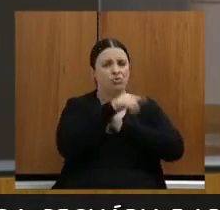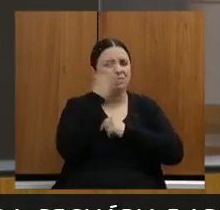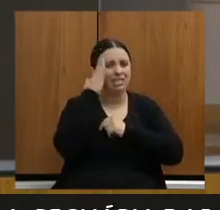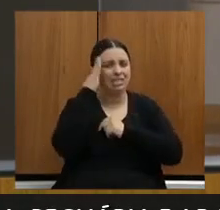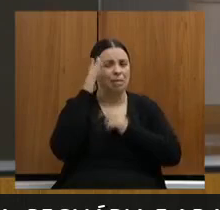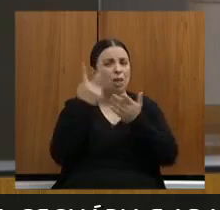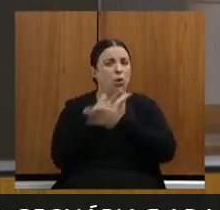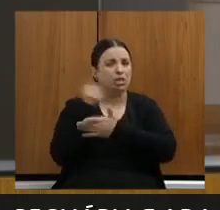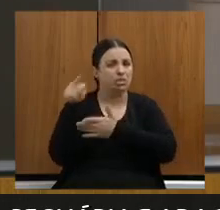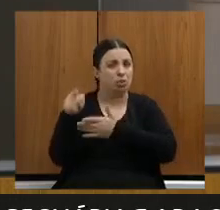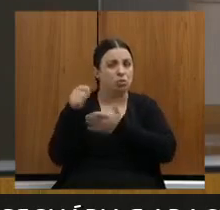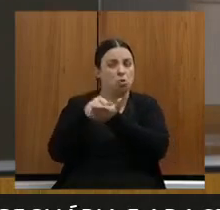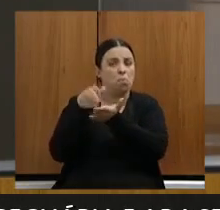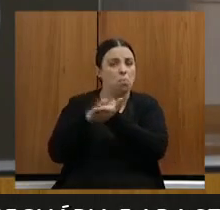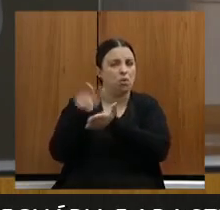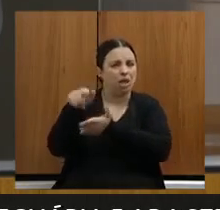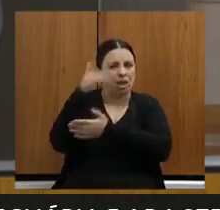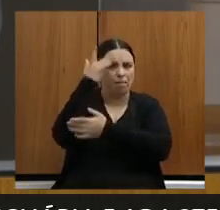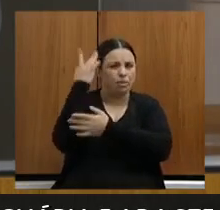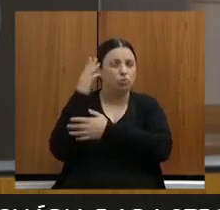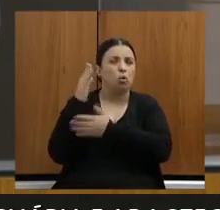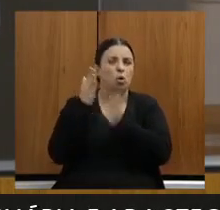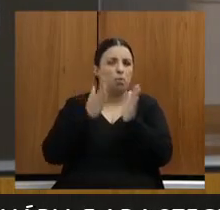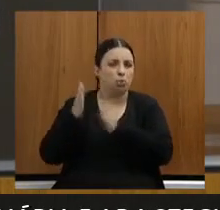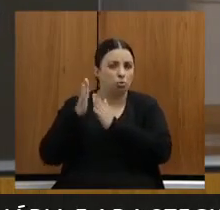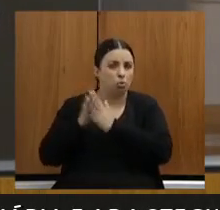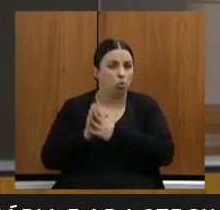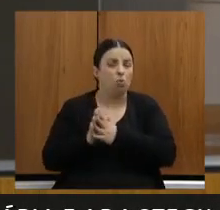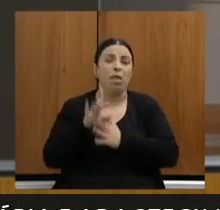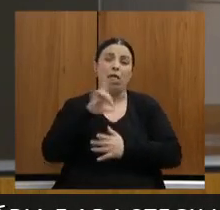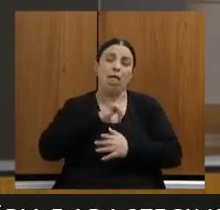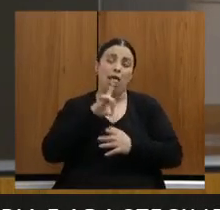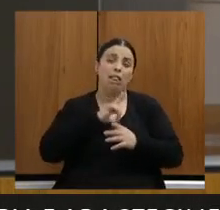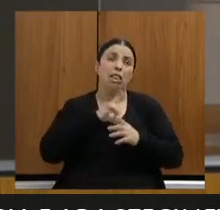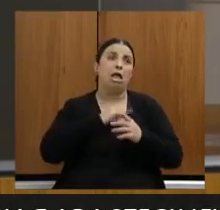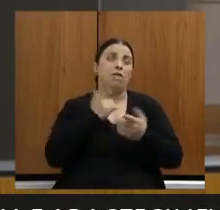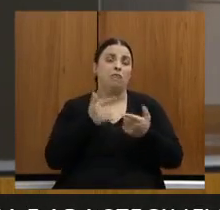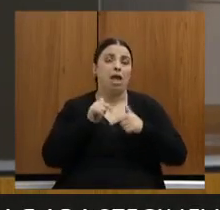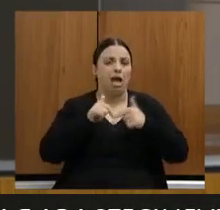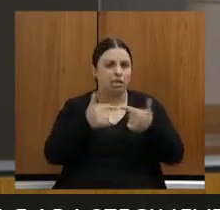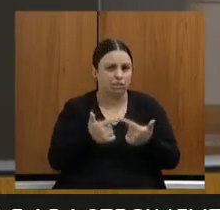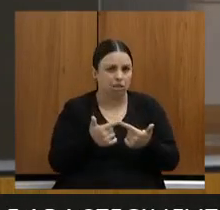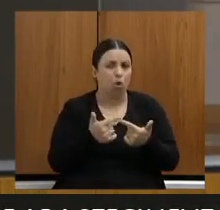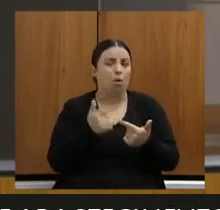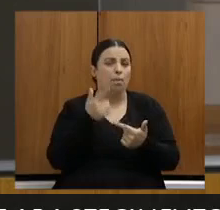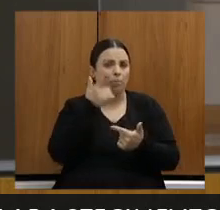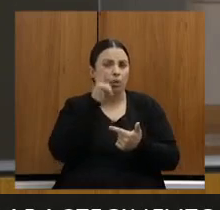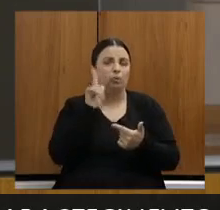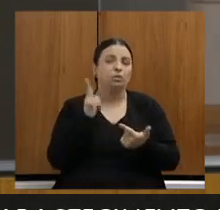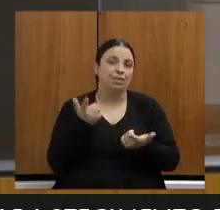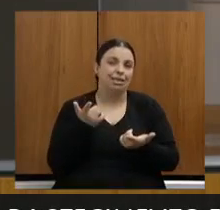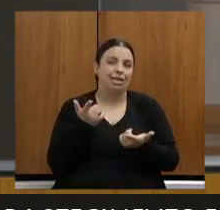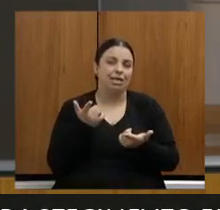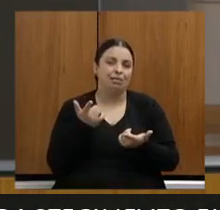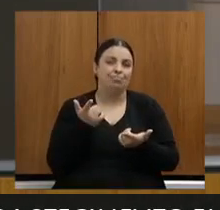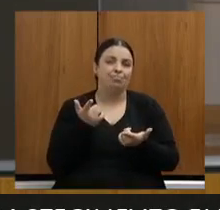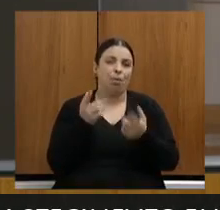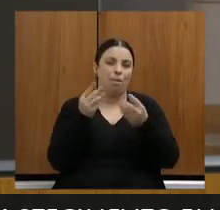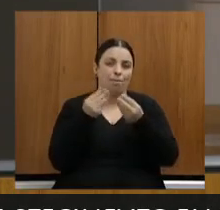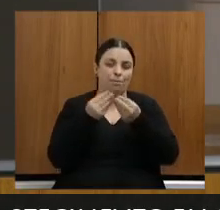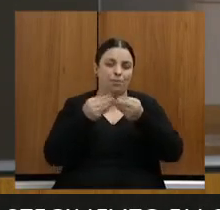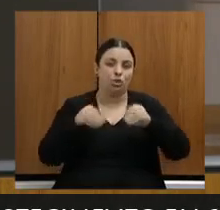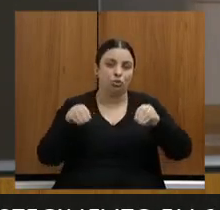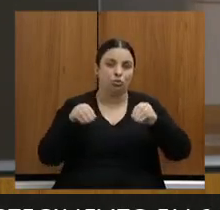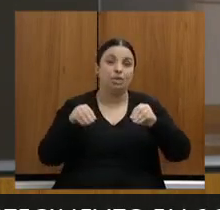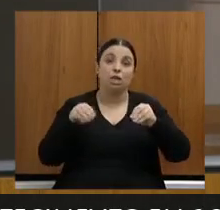deste problema e quais ações foram adotadas Quais medidas foram adotadas no sentido de mitigar os seus efeitos e auxiliar Os